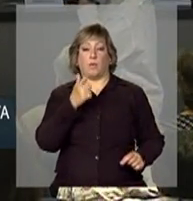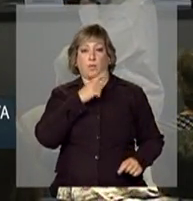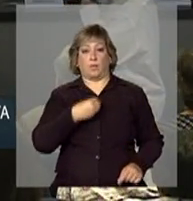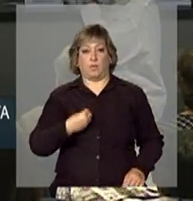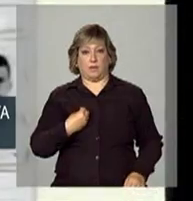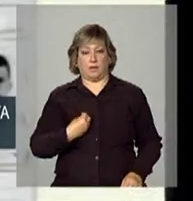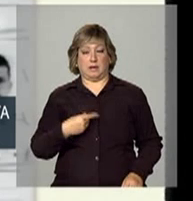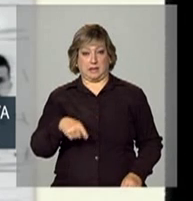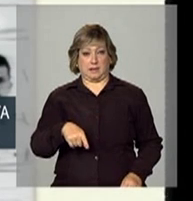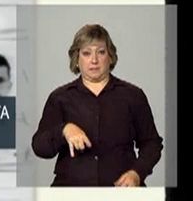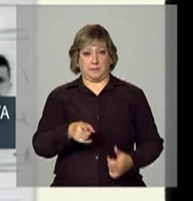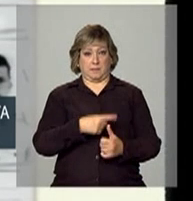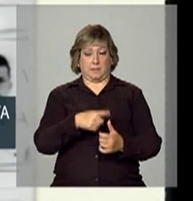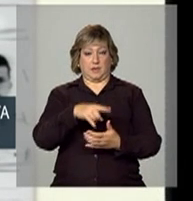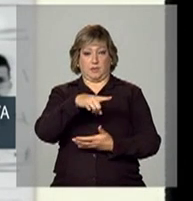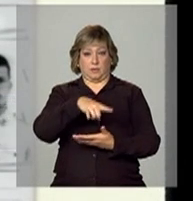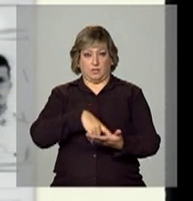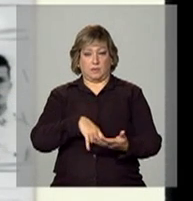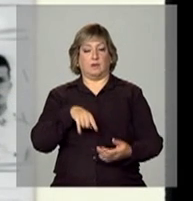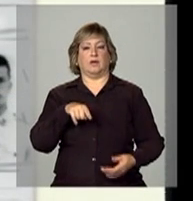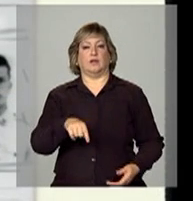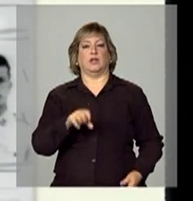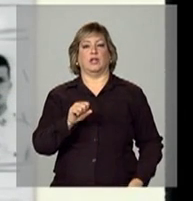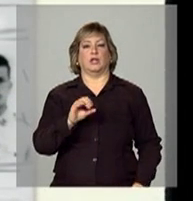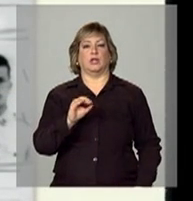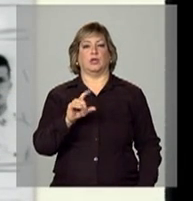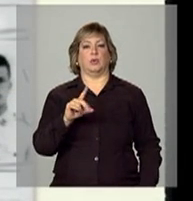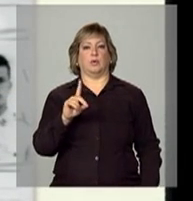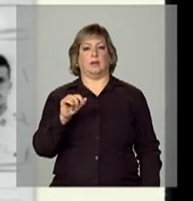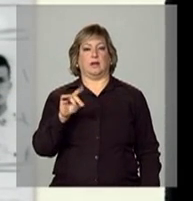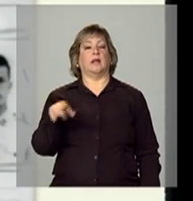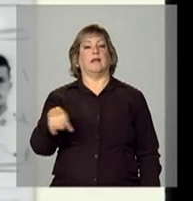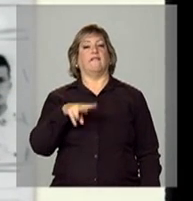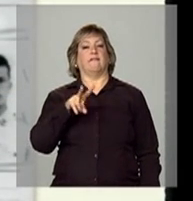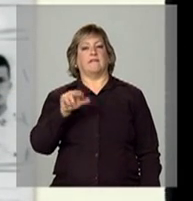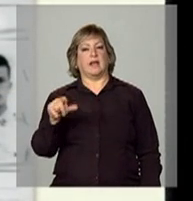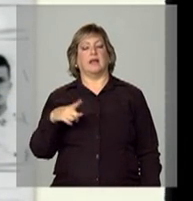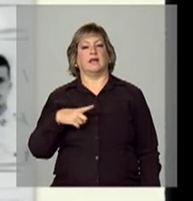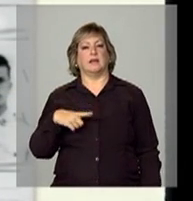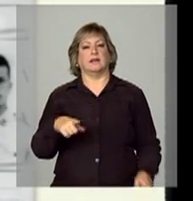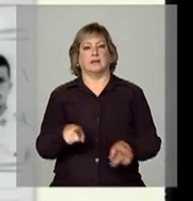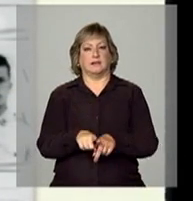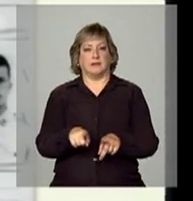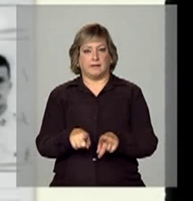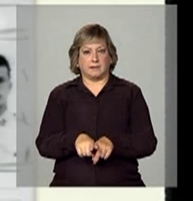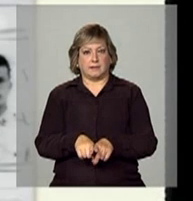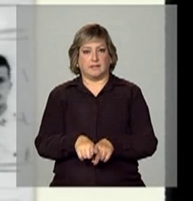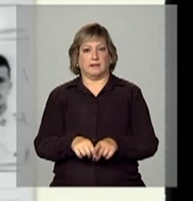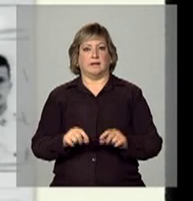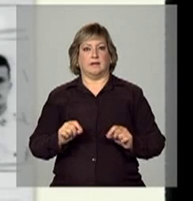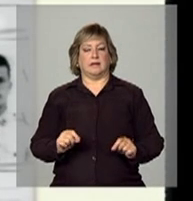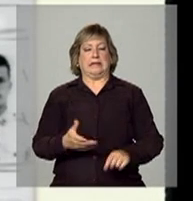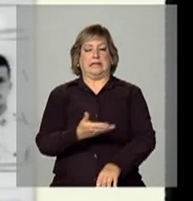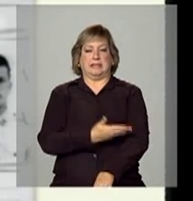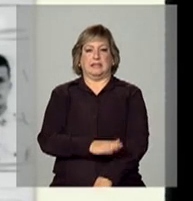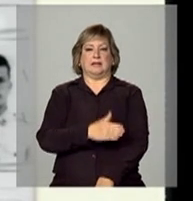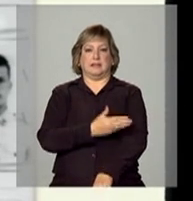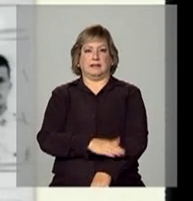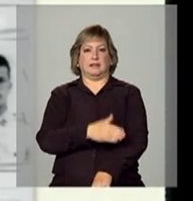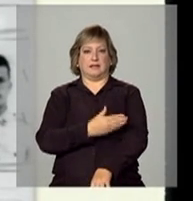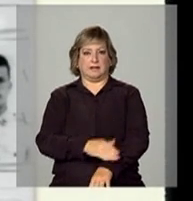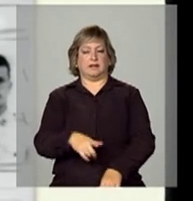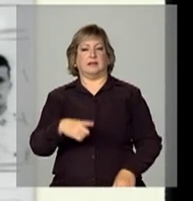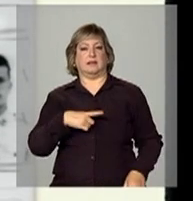documento, esse é um soldado. Ele vai se dispor a ser treinado pelo